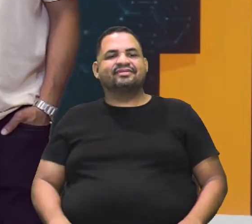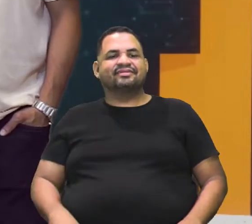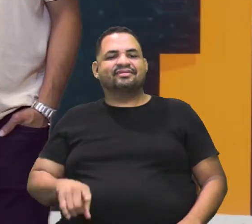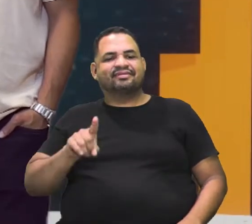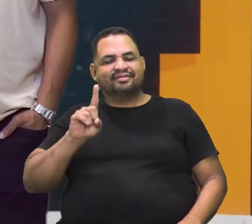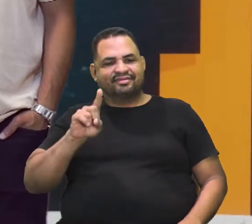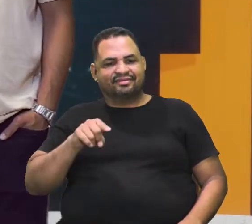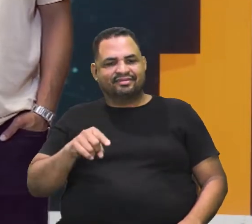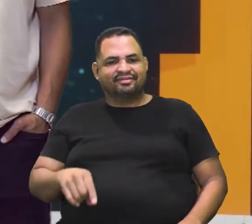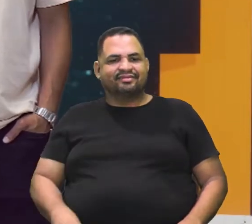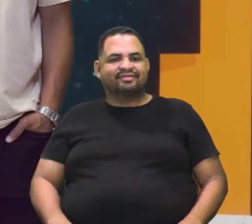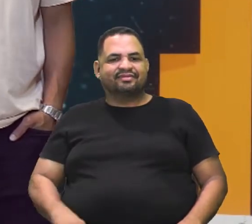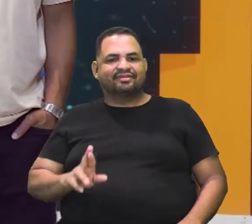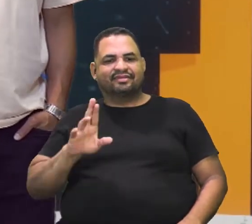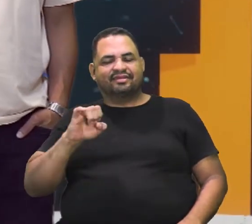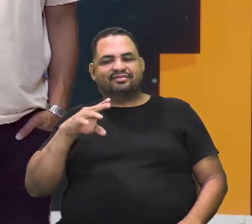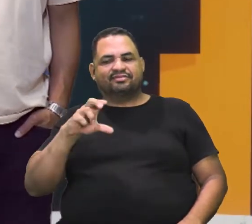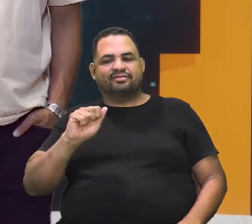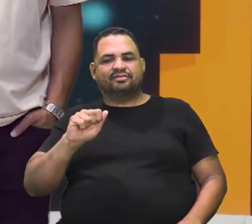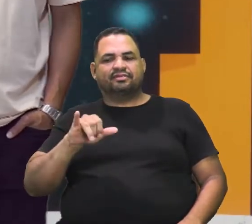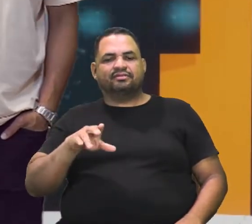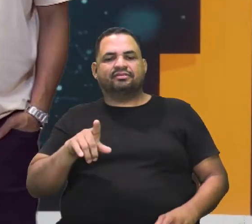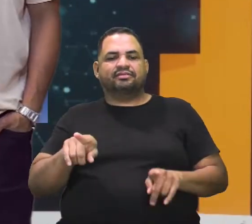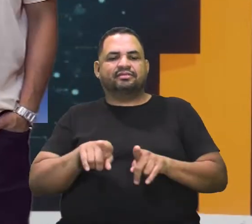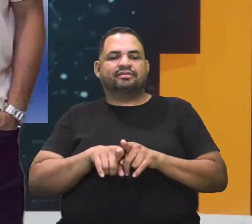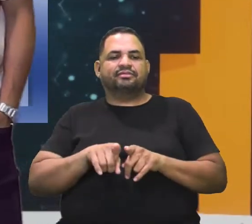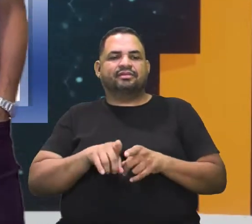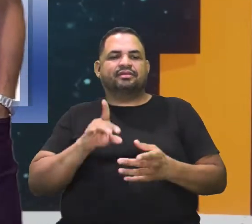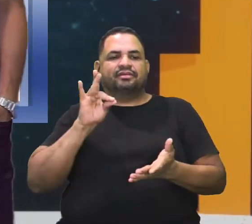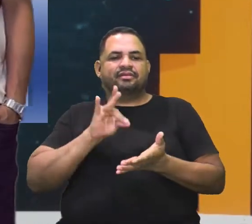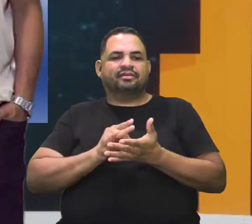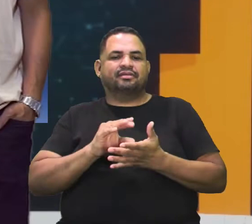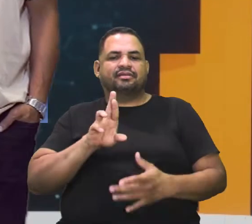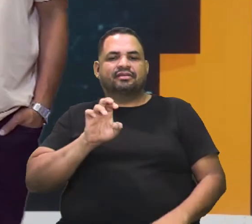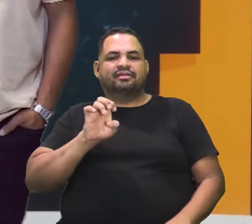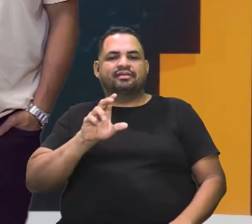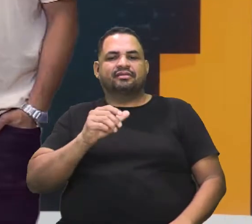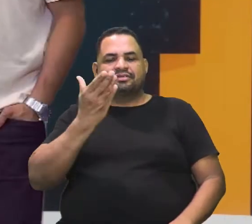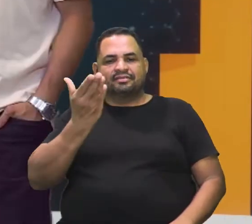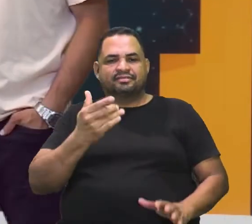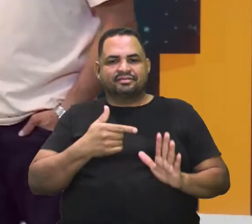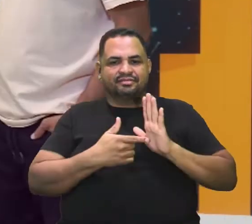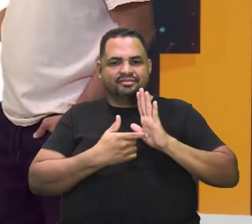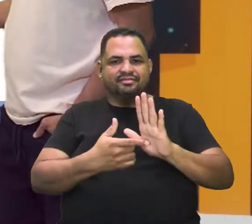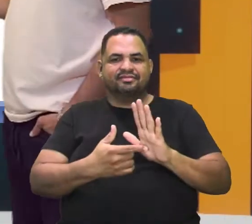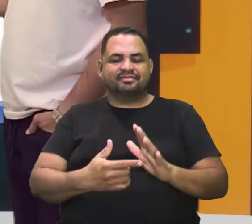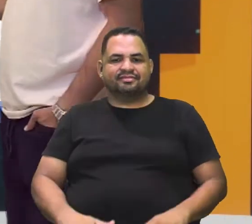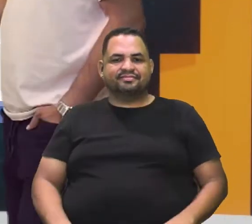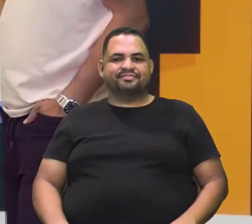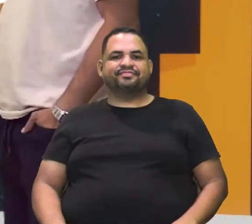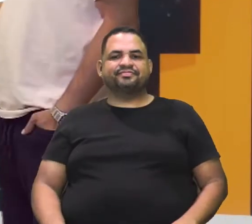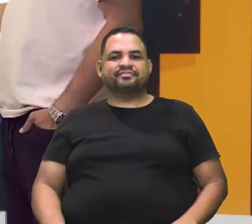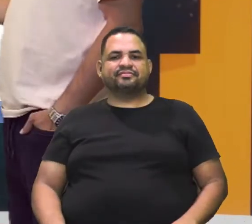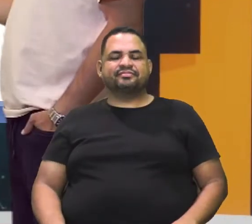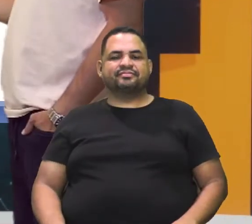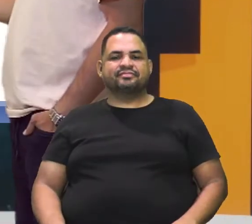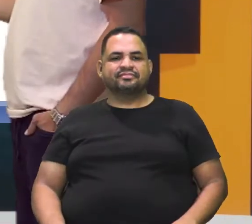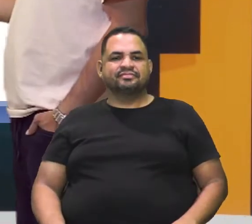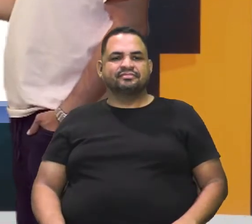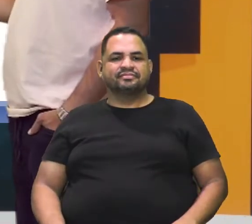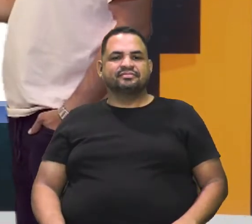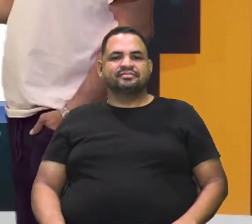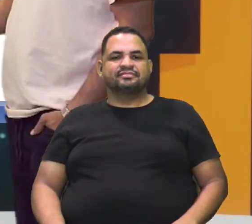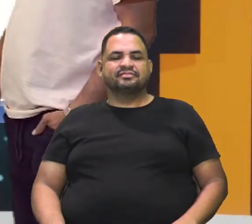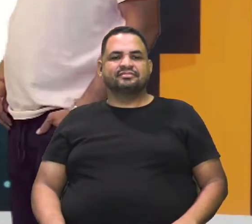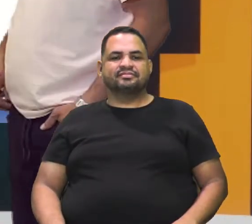1,05555 é racional e também é real. E aí a gente traz o diagrama de novo. Esse diagrama aqui vale a pena você fazer